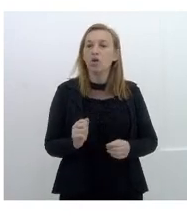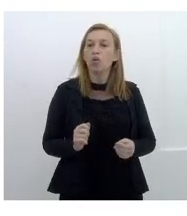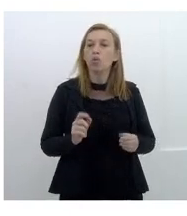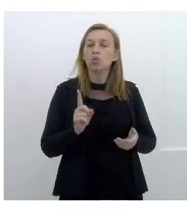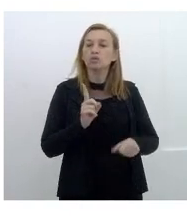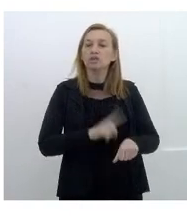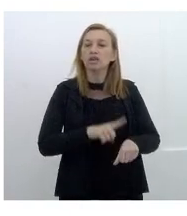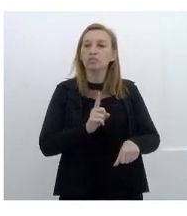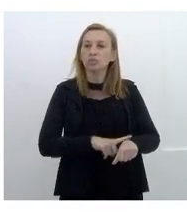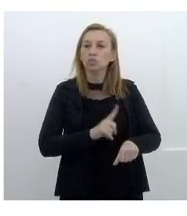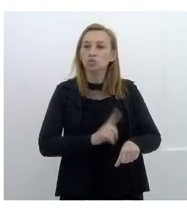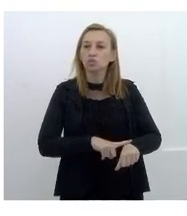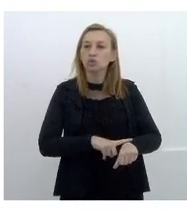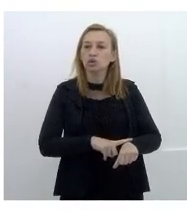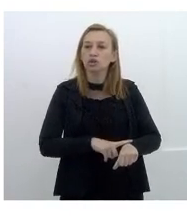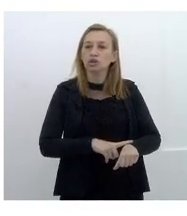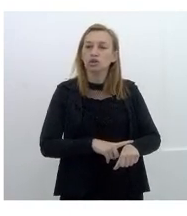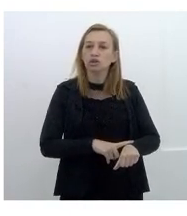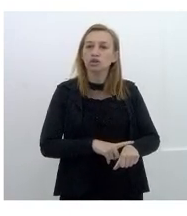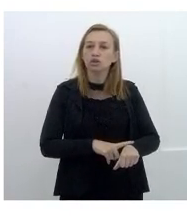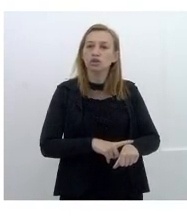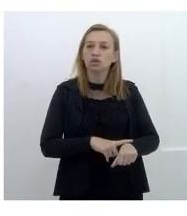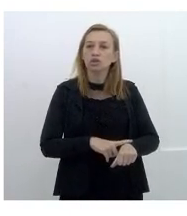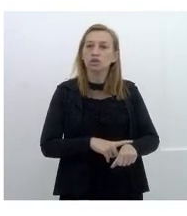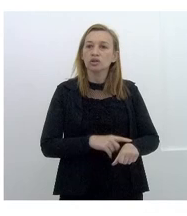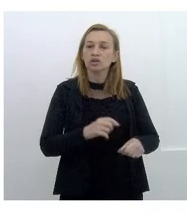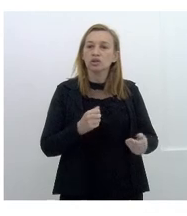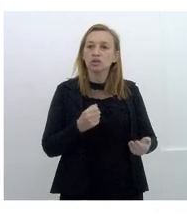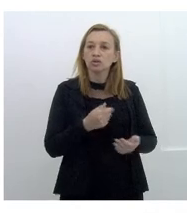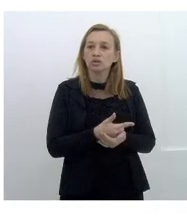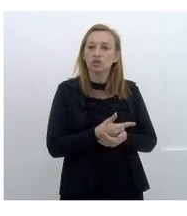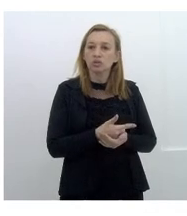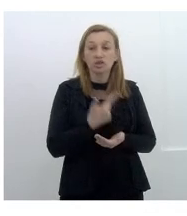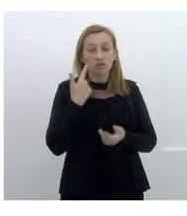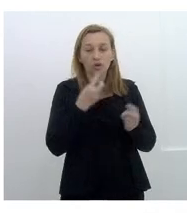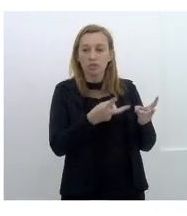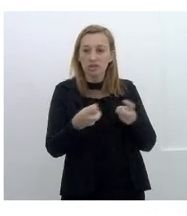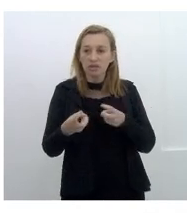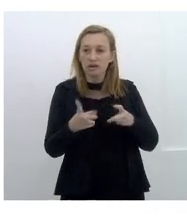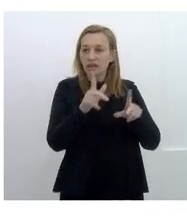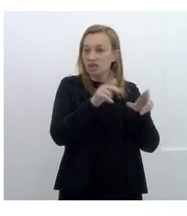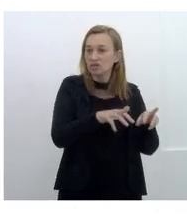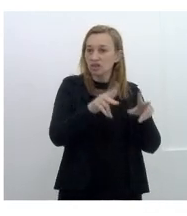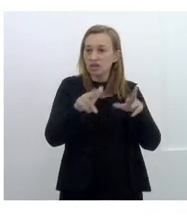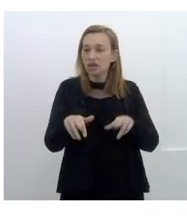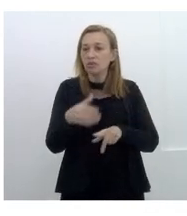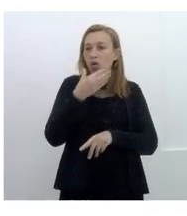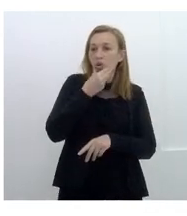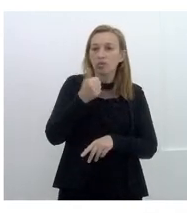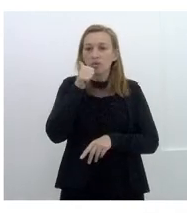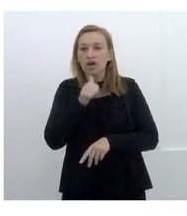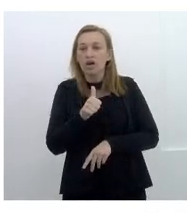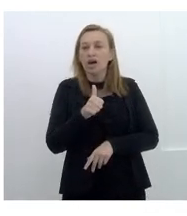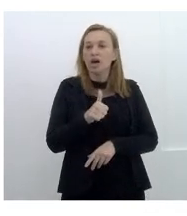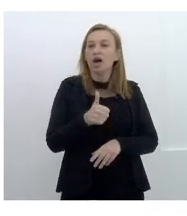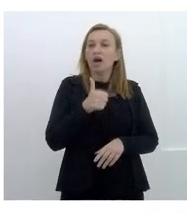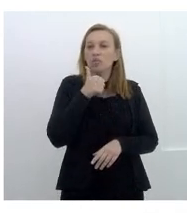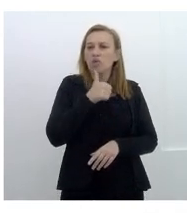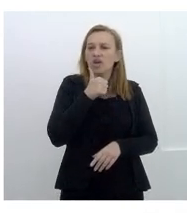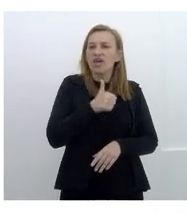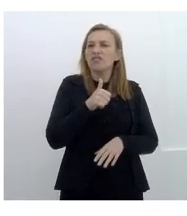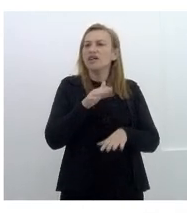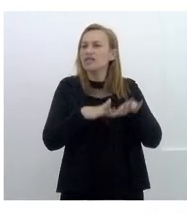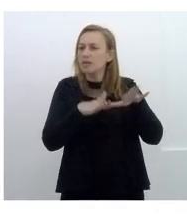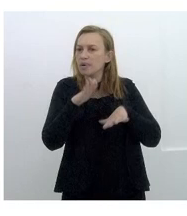contribuição né a gente vai observar que é diferenciado para homens e mulheres as mulheres aí vai depender